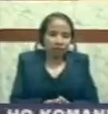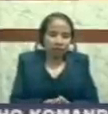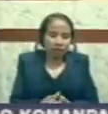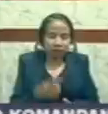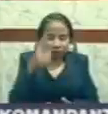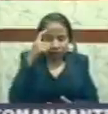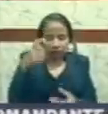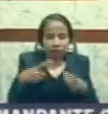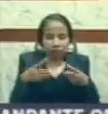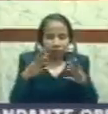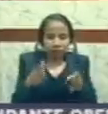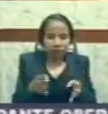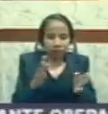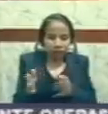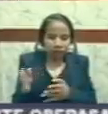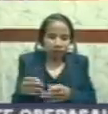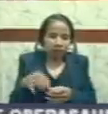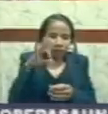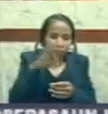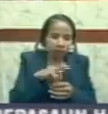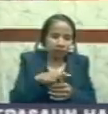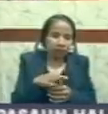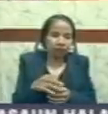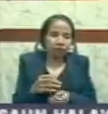Também, distintos deputados, prepara a vota